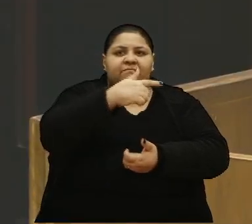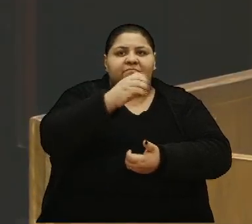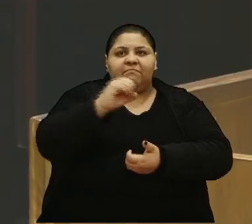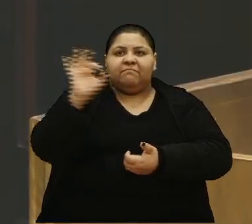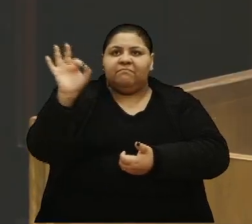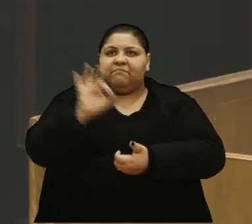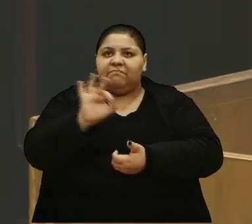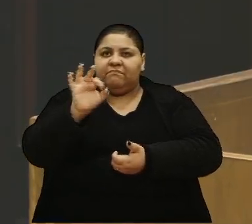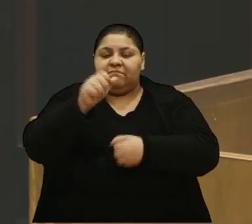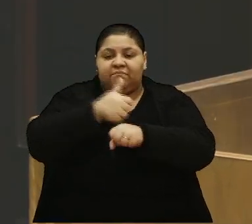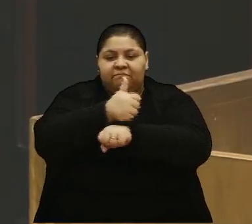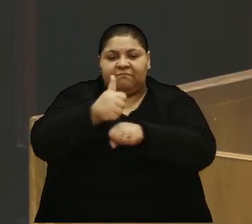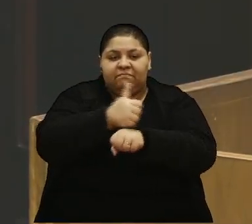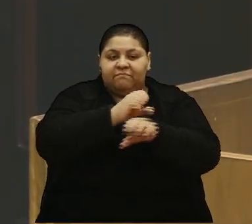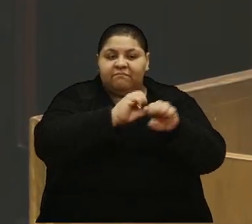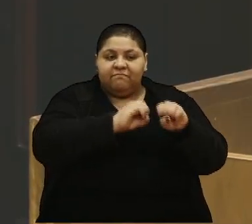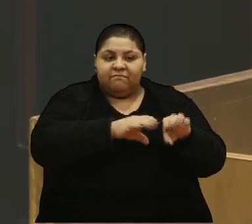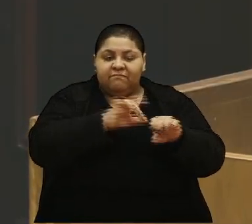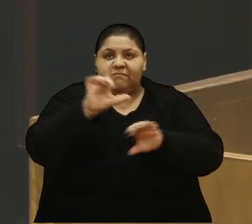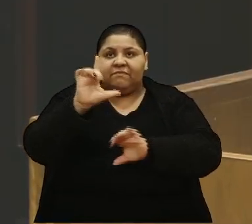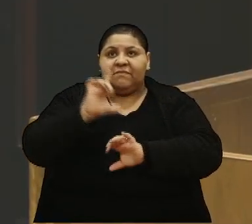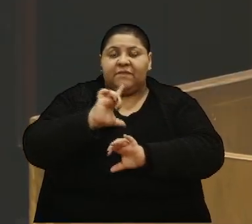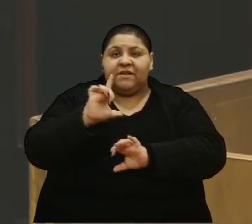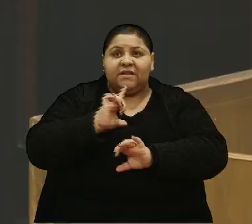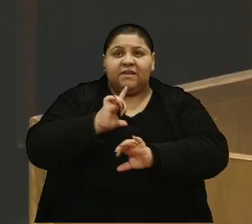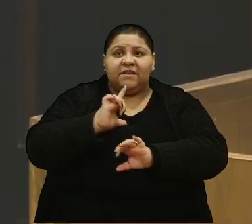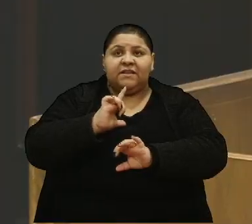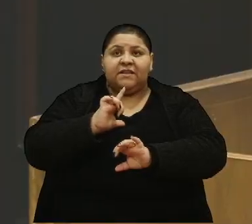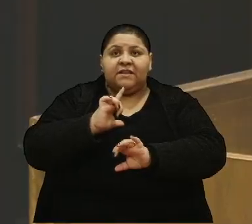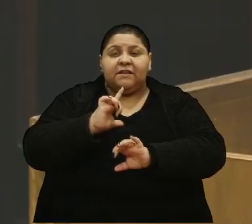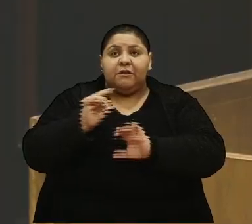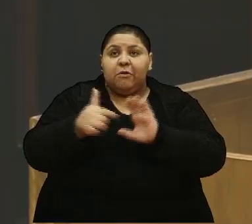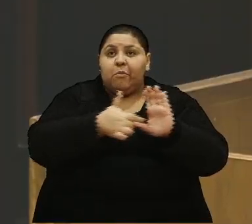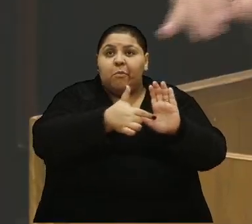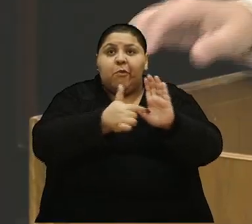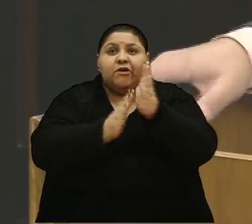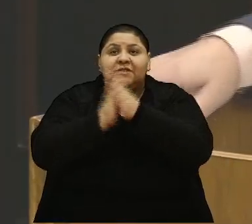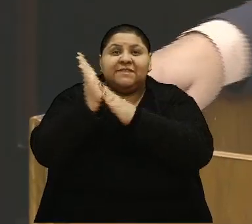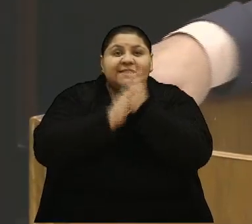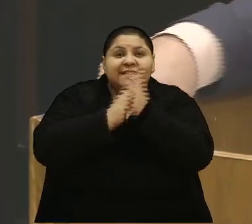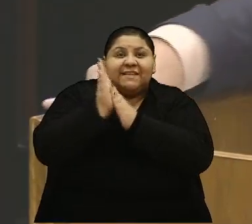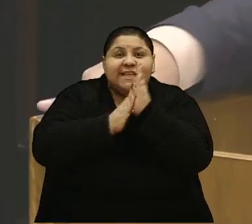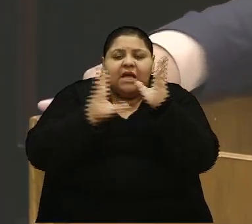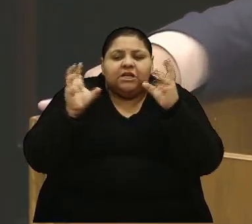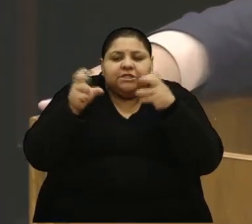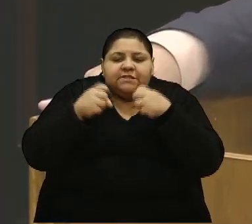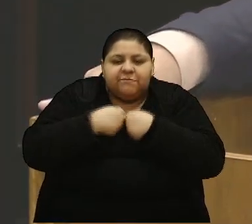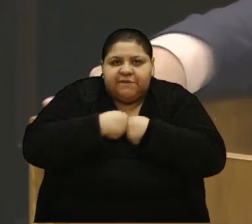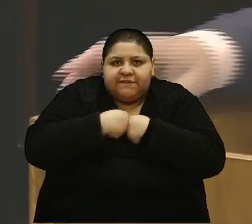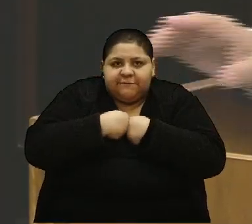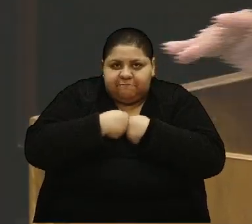70% dos profissionais da educação têm traços de ansiedade ou de depressão.